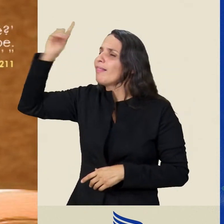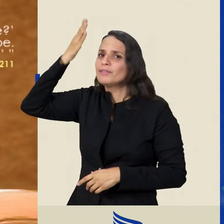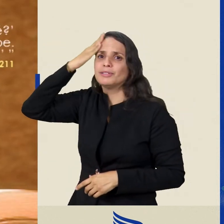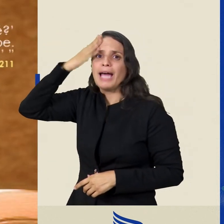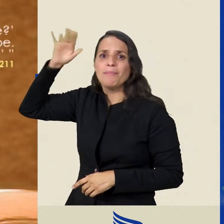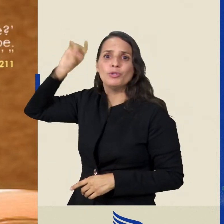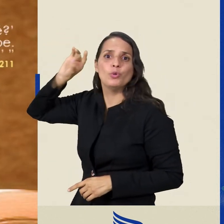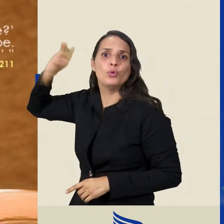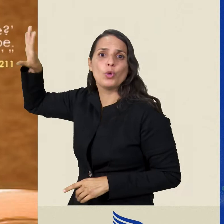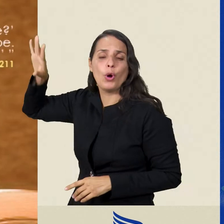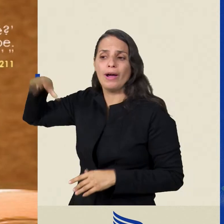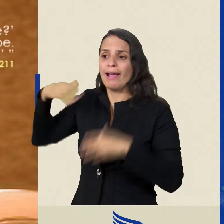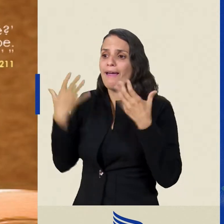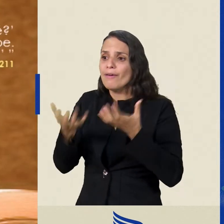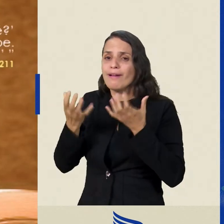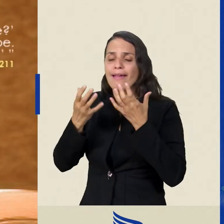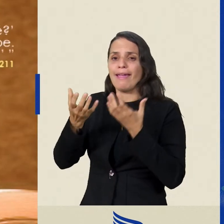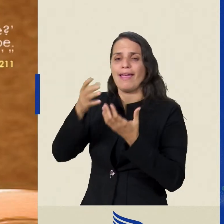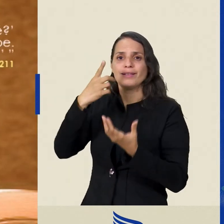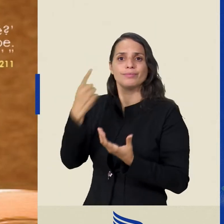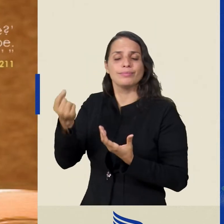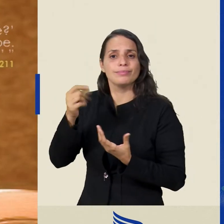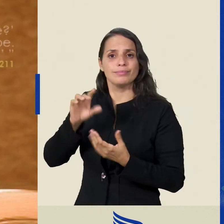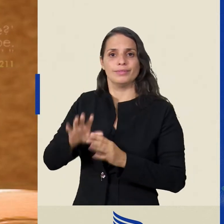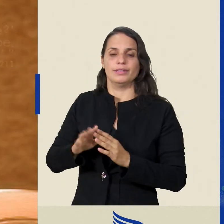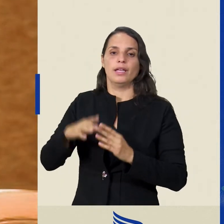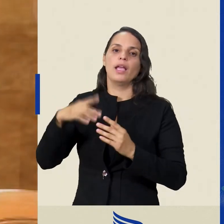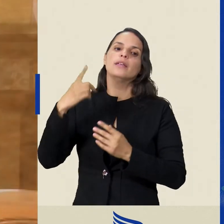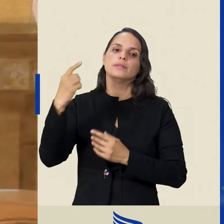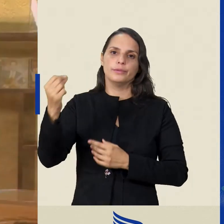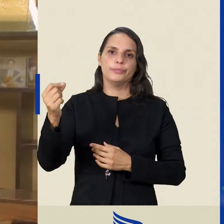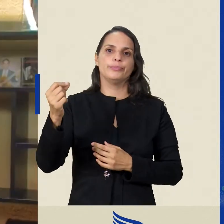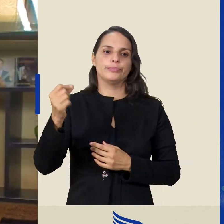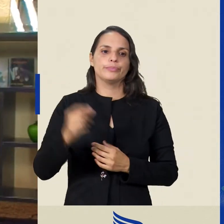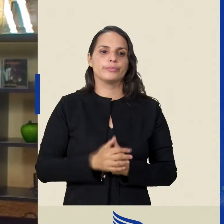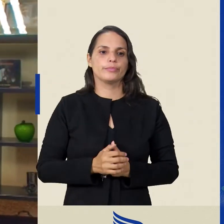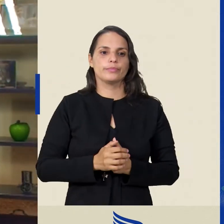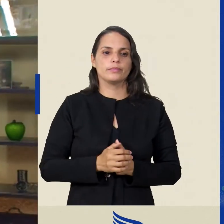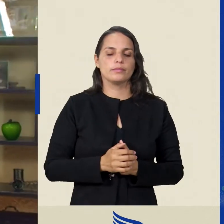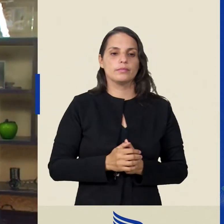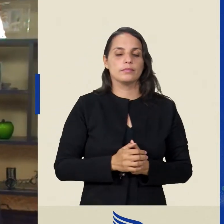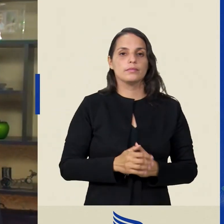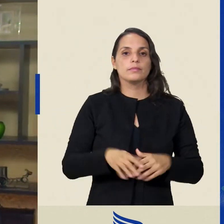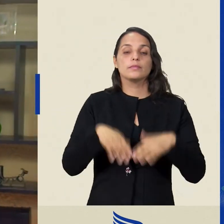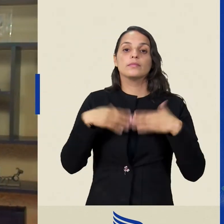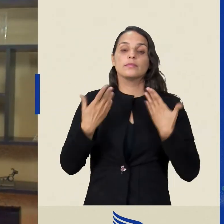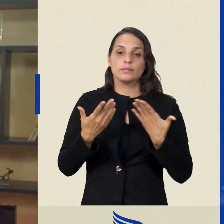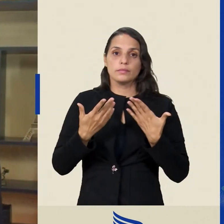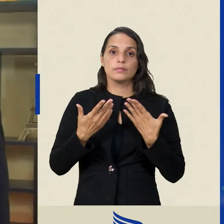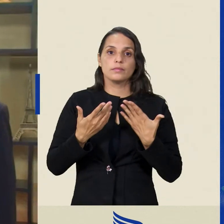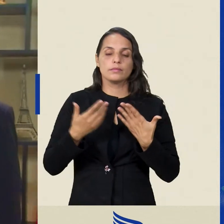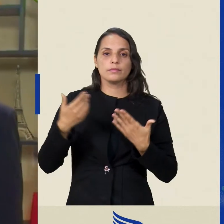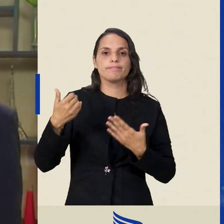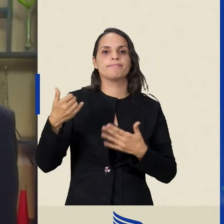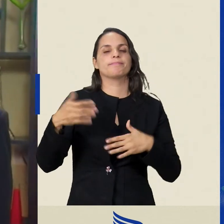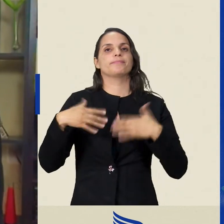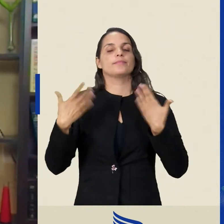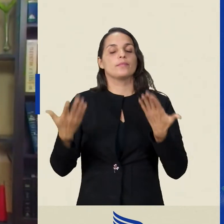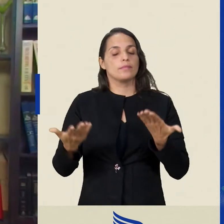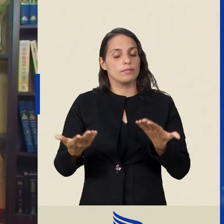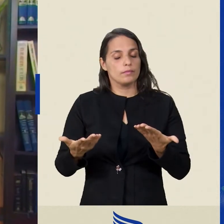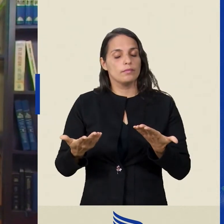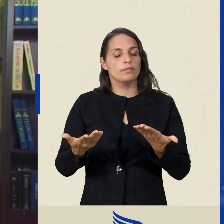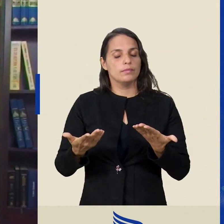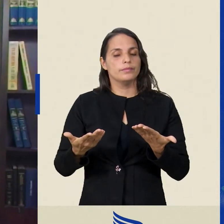sabe. Deixe-me sair desta casa." E saiu. Por estas declarações, podemos